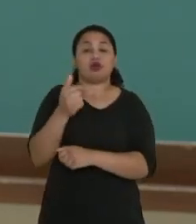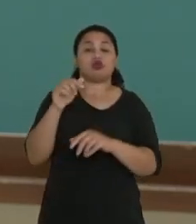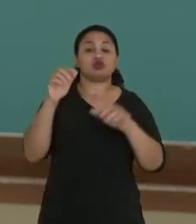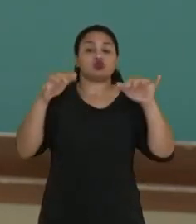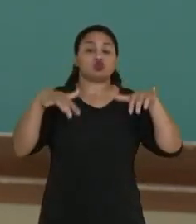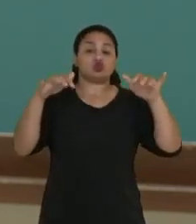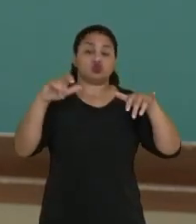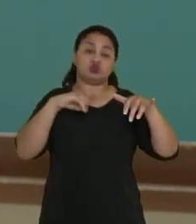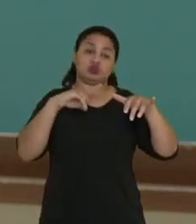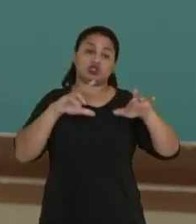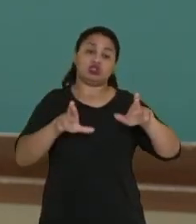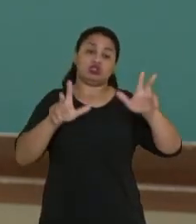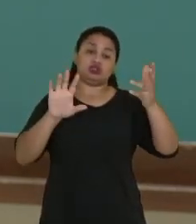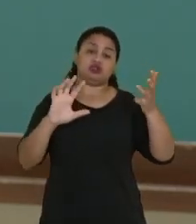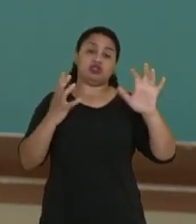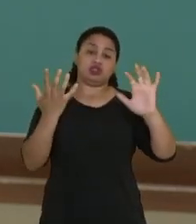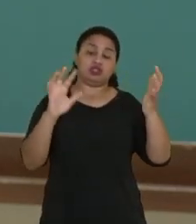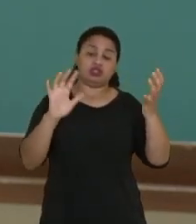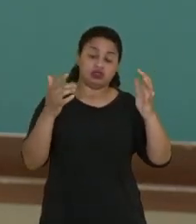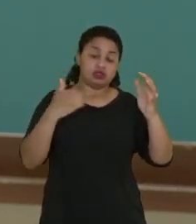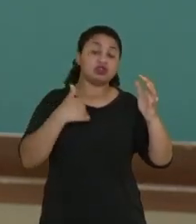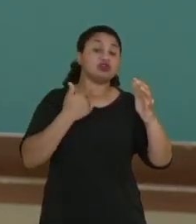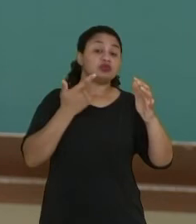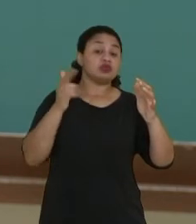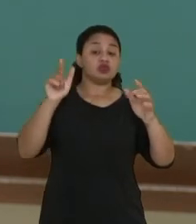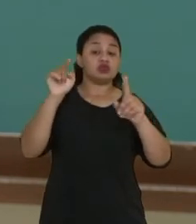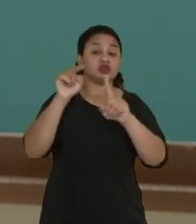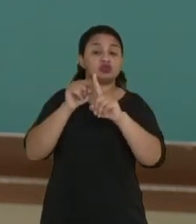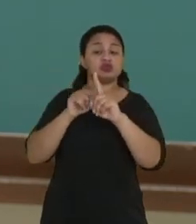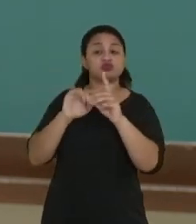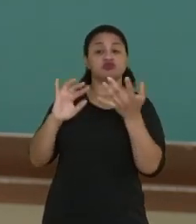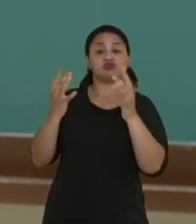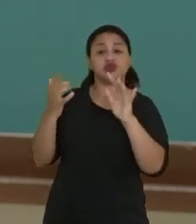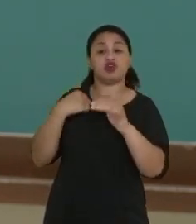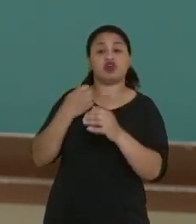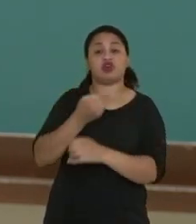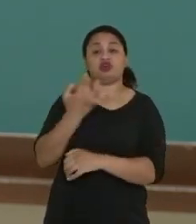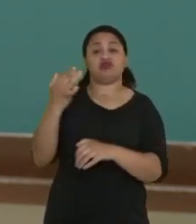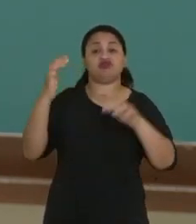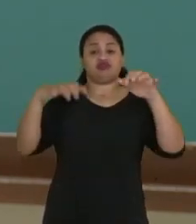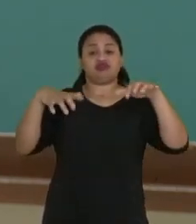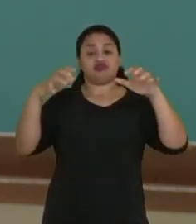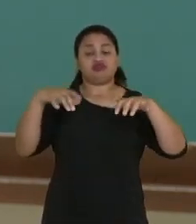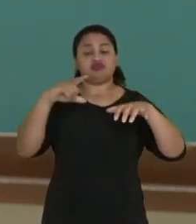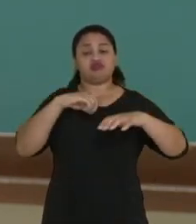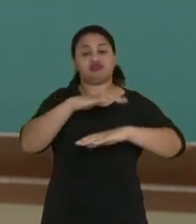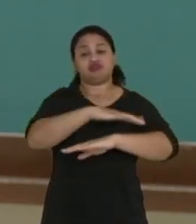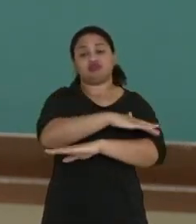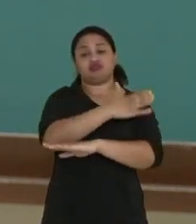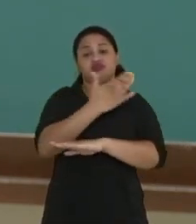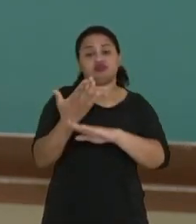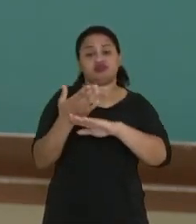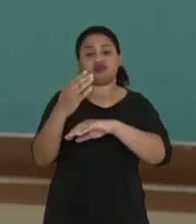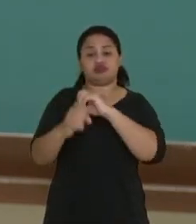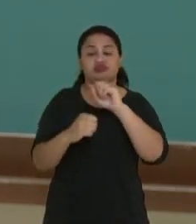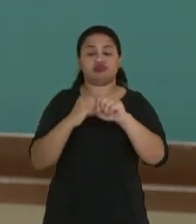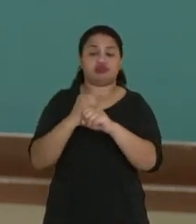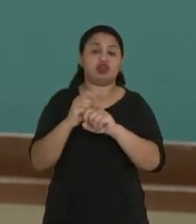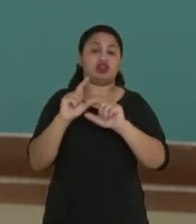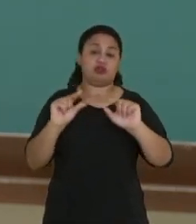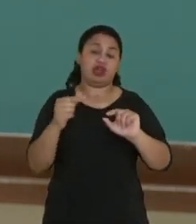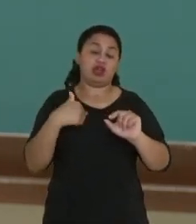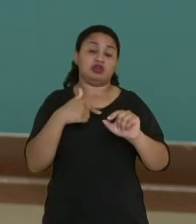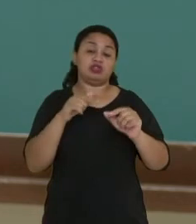esse tipo climático dos outros da região Nordeste. Essa quantidade de chuva ao longo do ano que é bem menor no